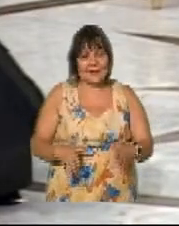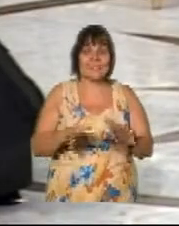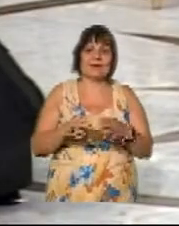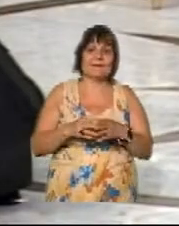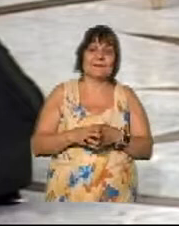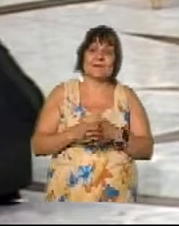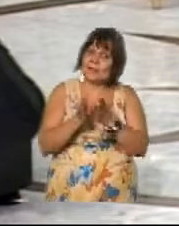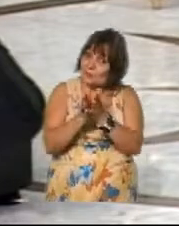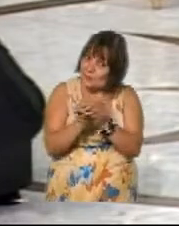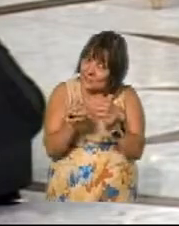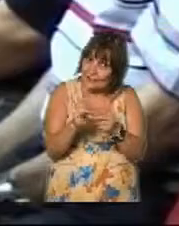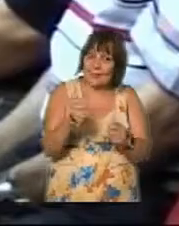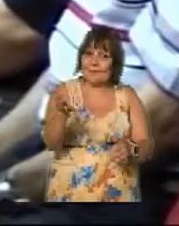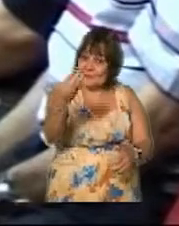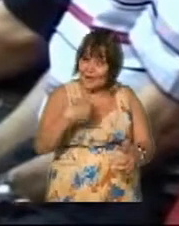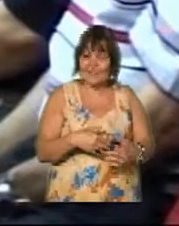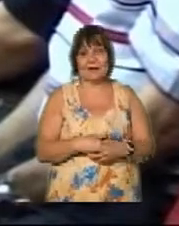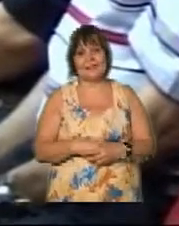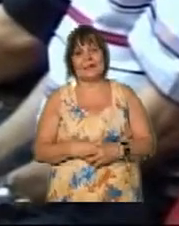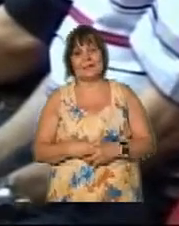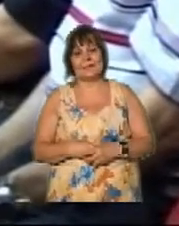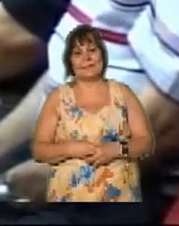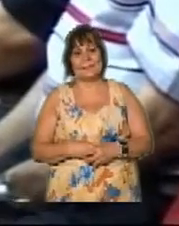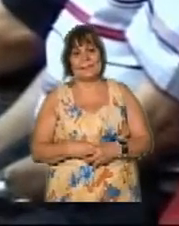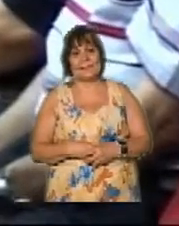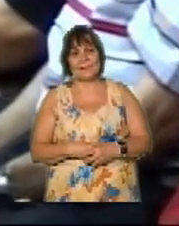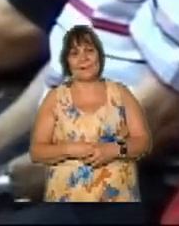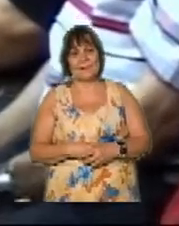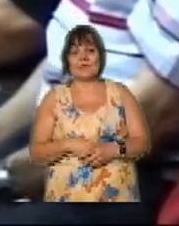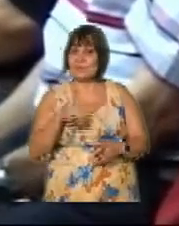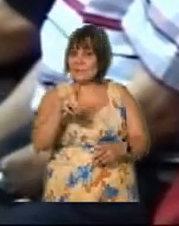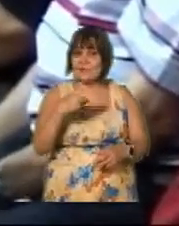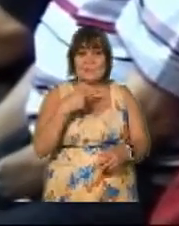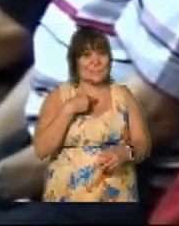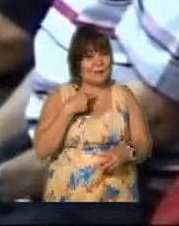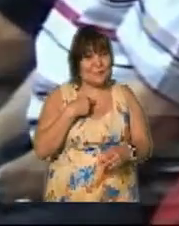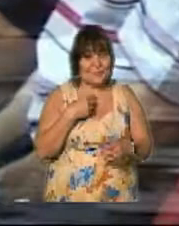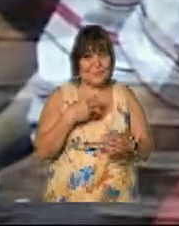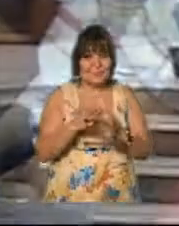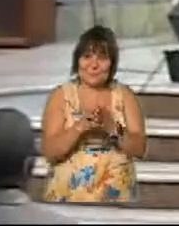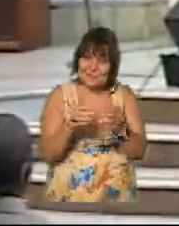E você não pode rogar a alguém dizendo, venha porque eu vou te dar um sabonete.